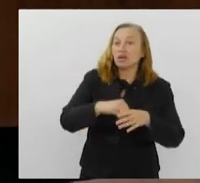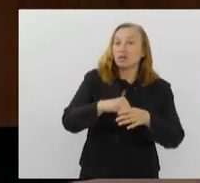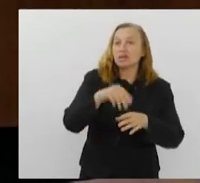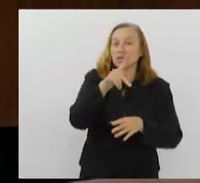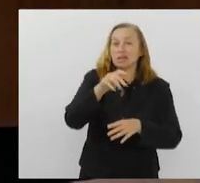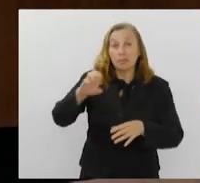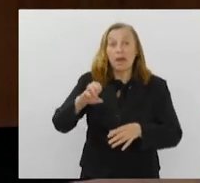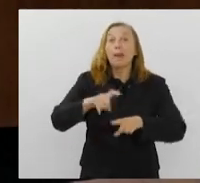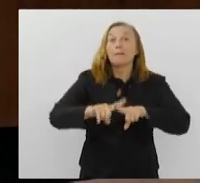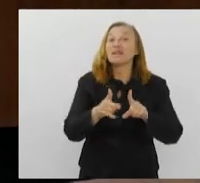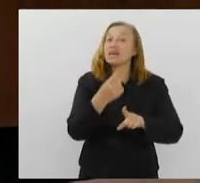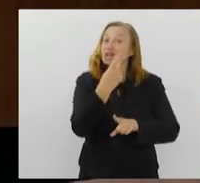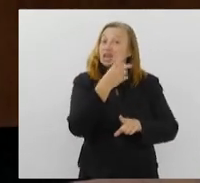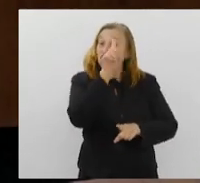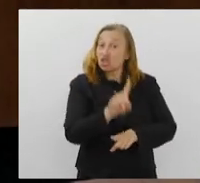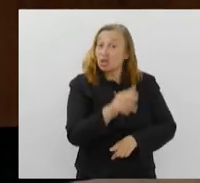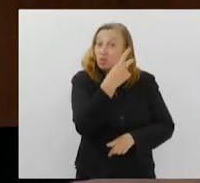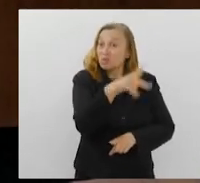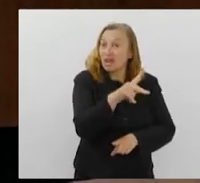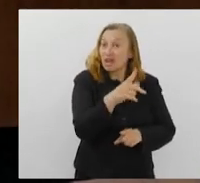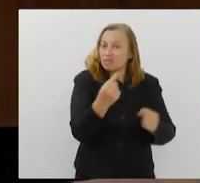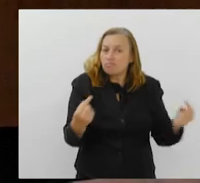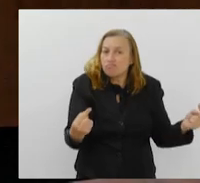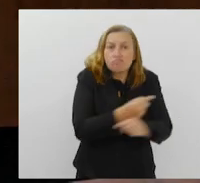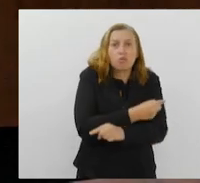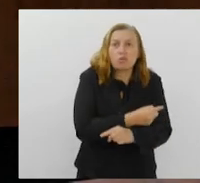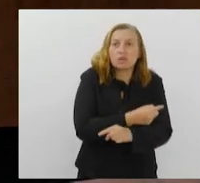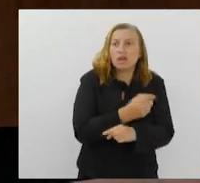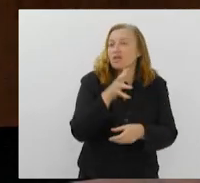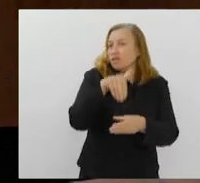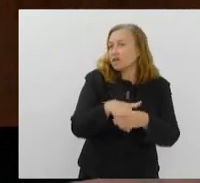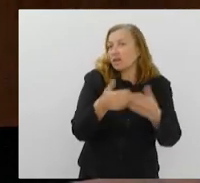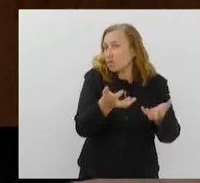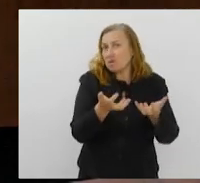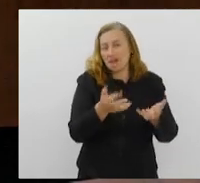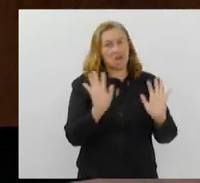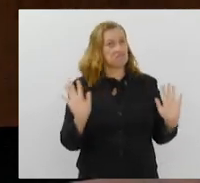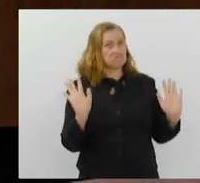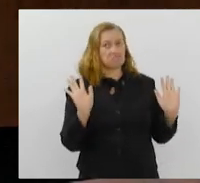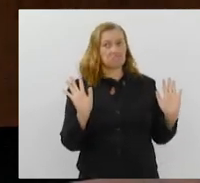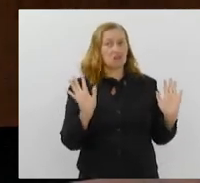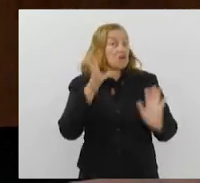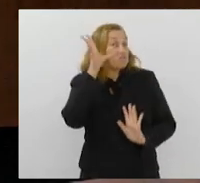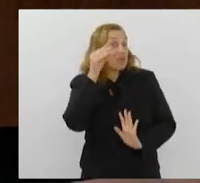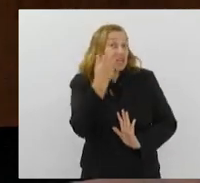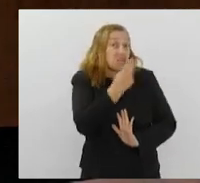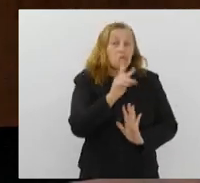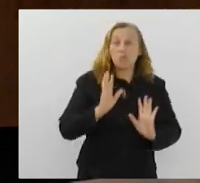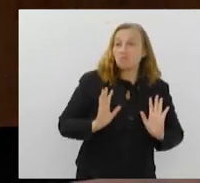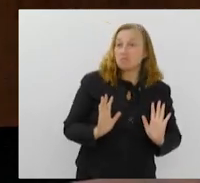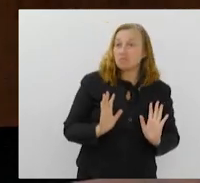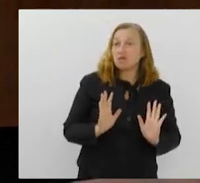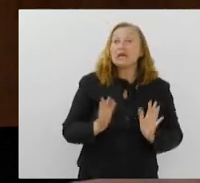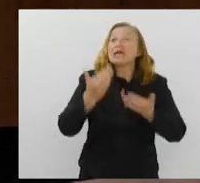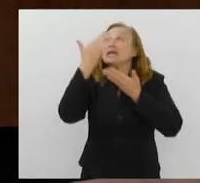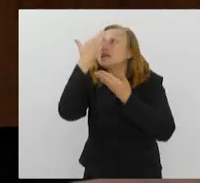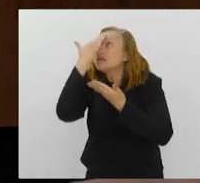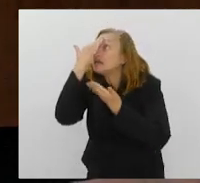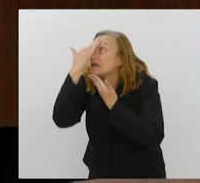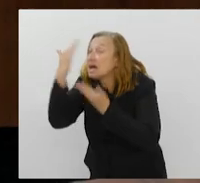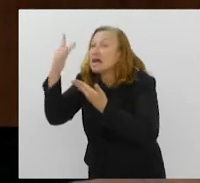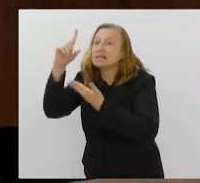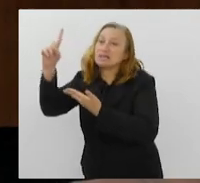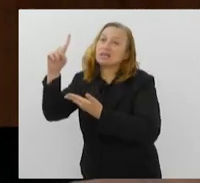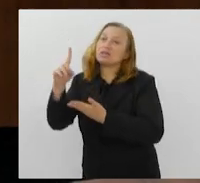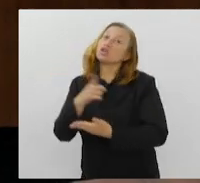direito democrático do PSOL discordar e votar como queira, manifestar o seu interesse como queira. E graças ao bom Deus